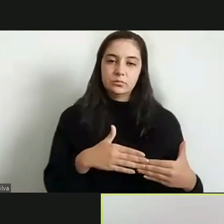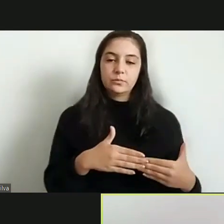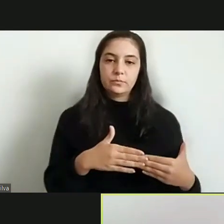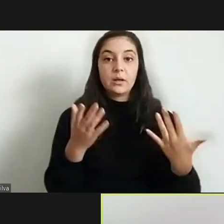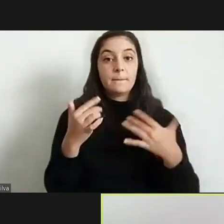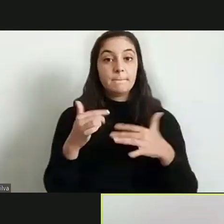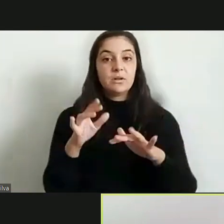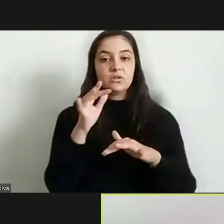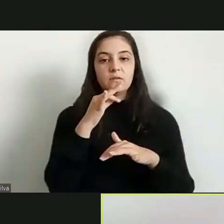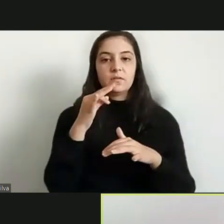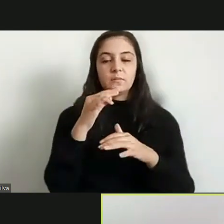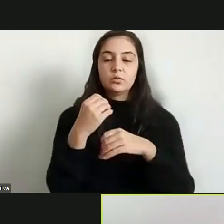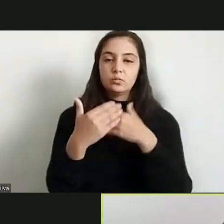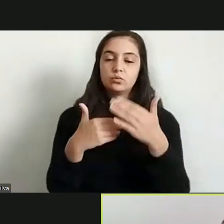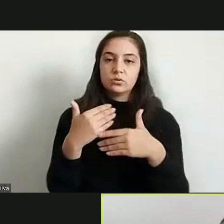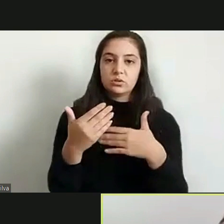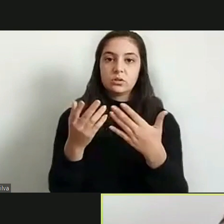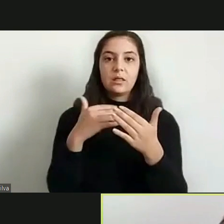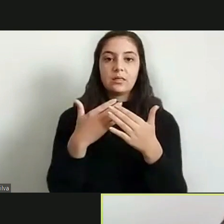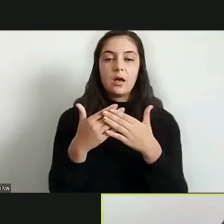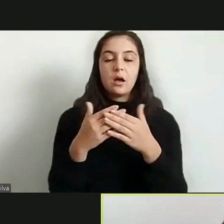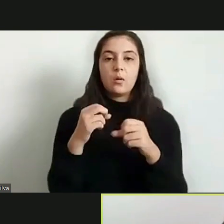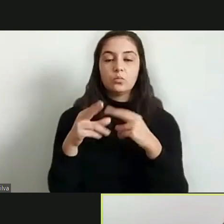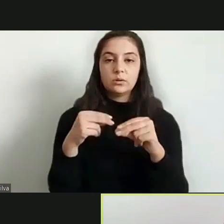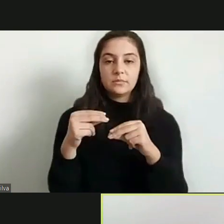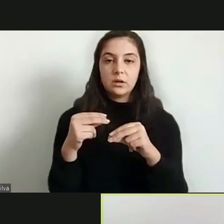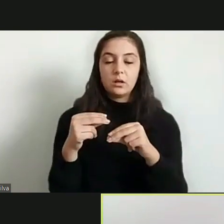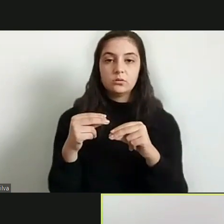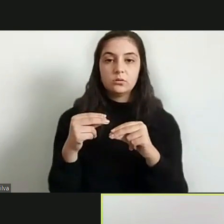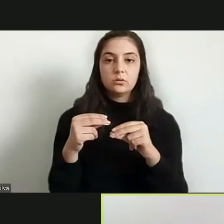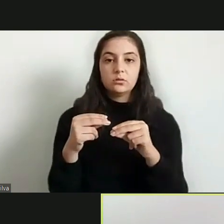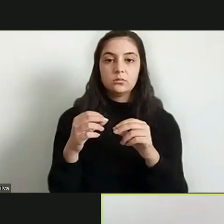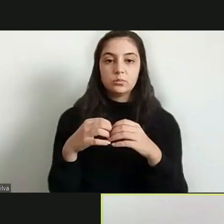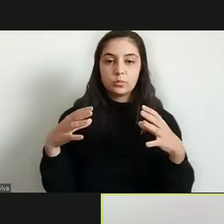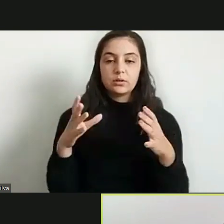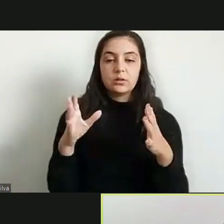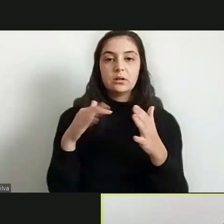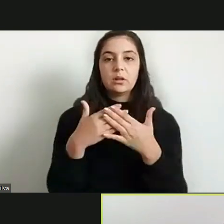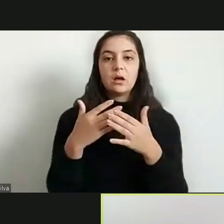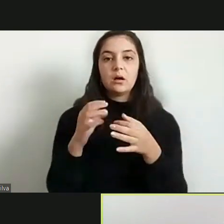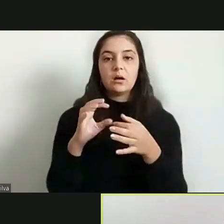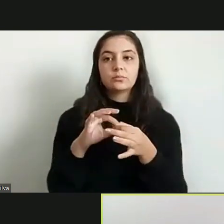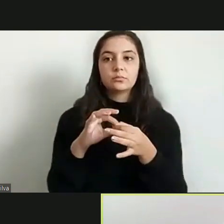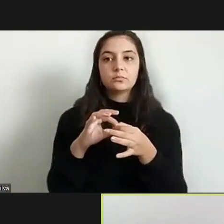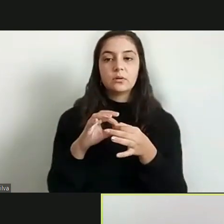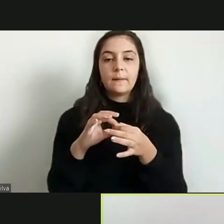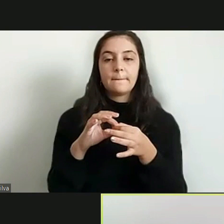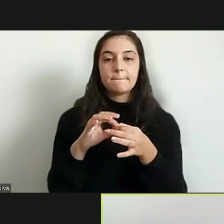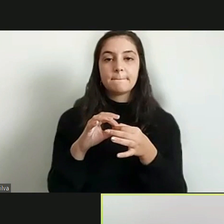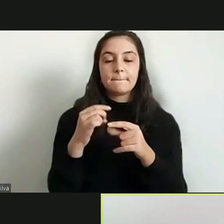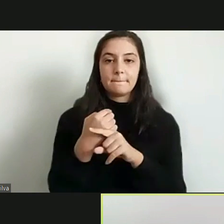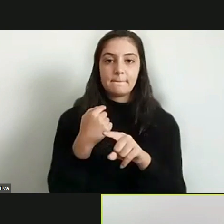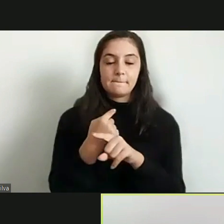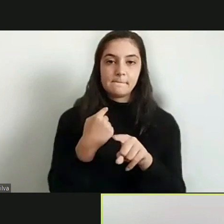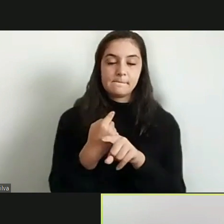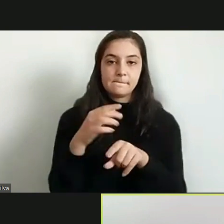é uma das famílias de processos que se tem multiplicado e que já não é apenas propriedade dos órgãos eleitos